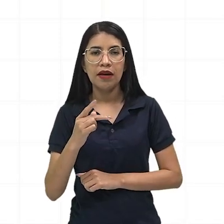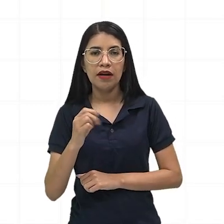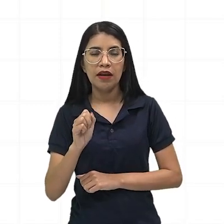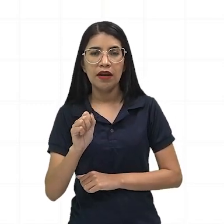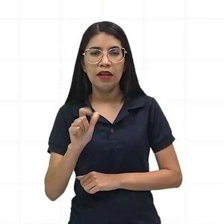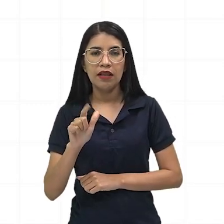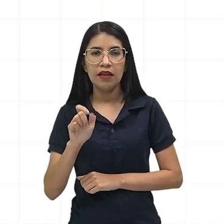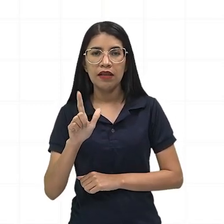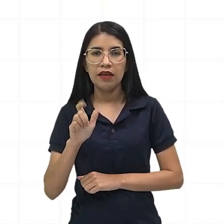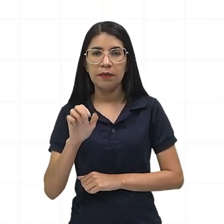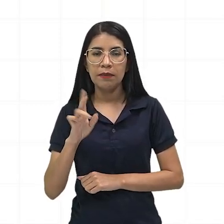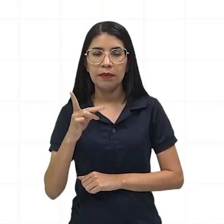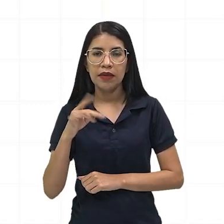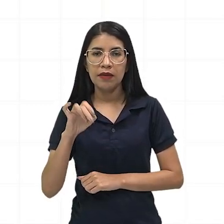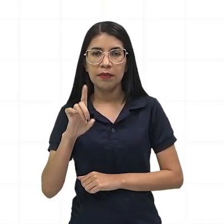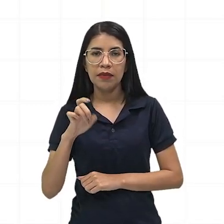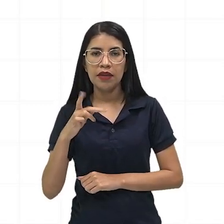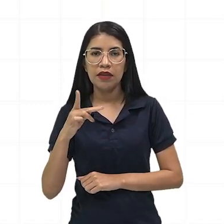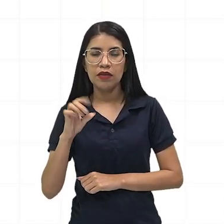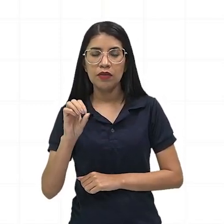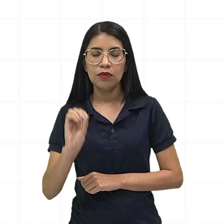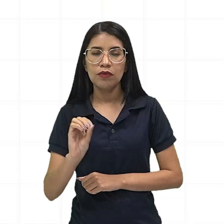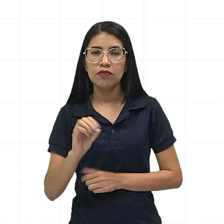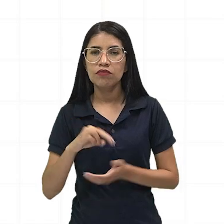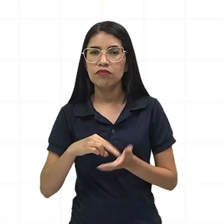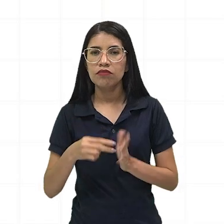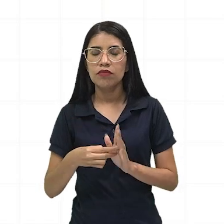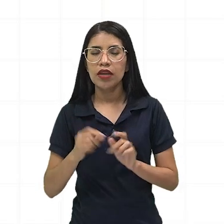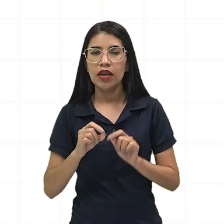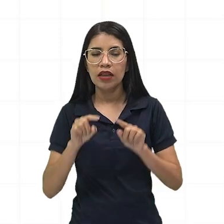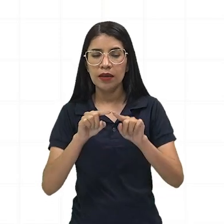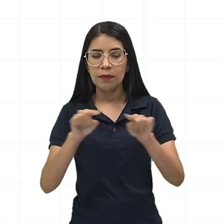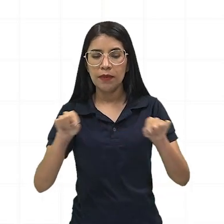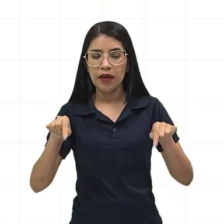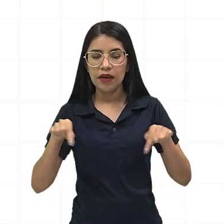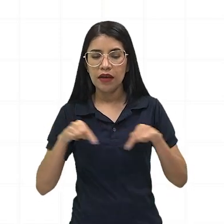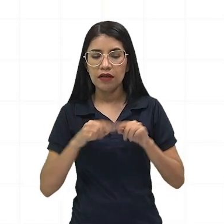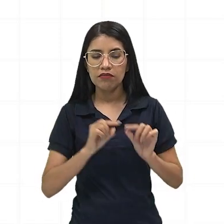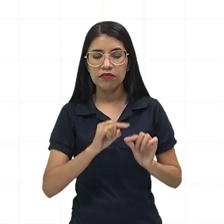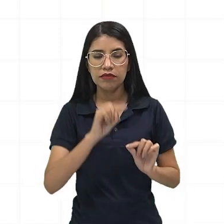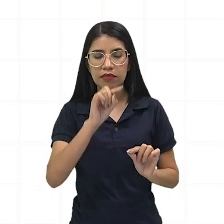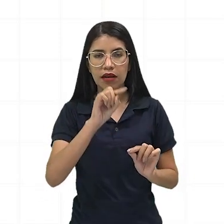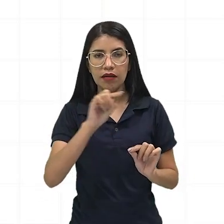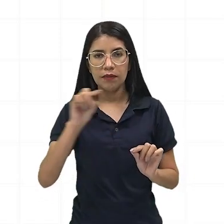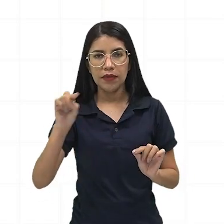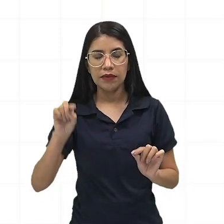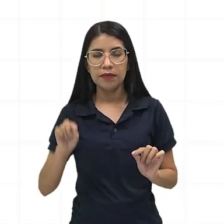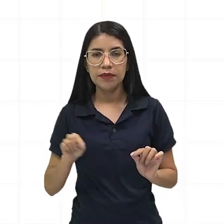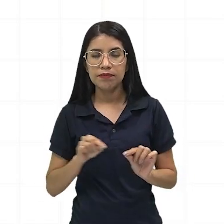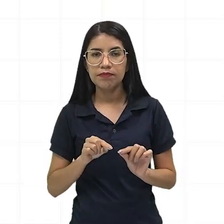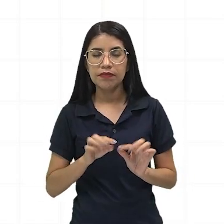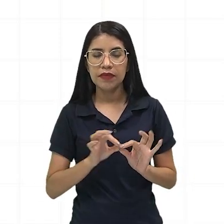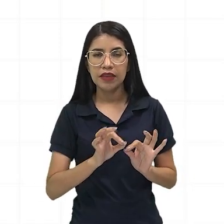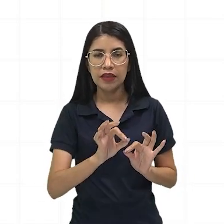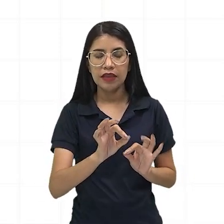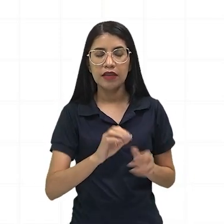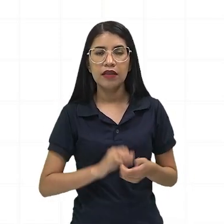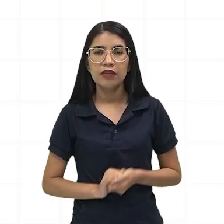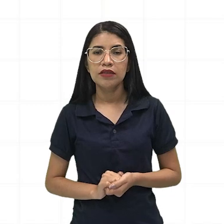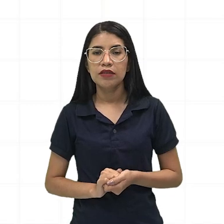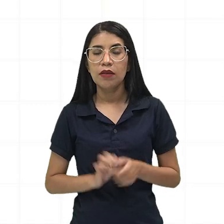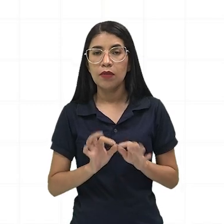paralelepípedo retângulo, né? Uma figura tridimensional. E se ele é tridimensional, ele vai te dar aqui 3 dimensões. 1,80